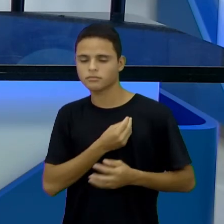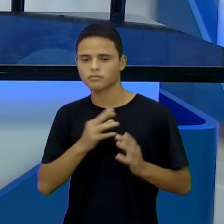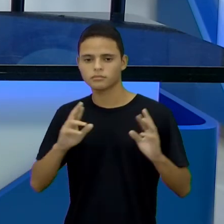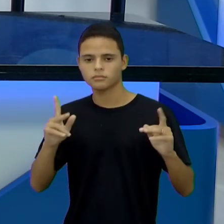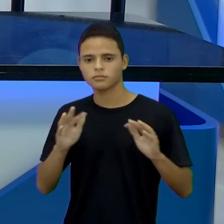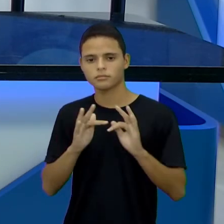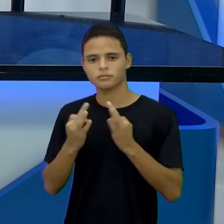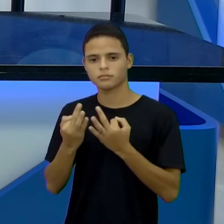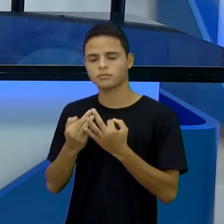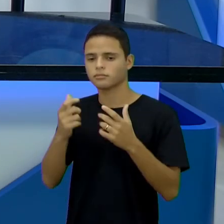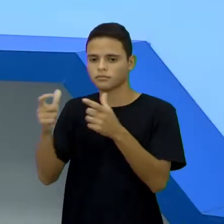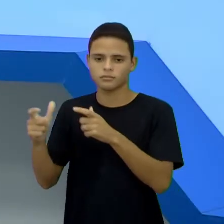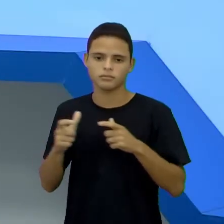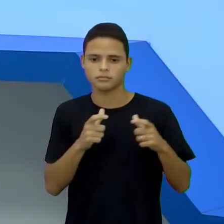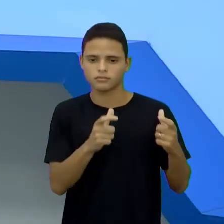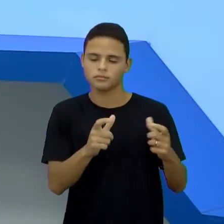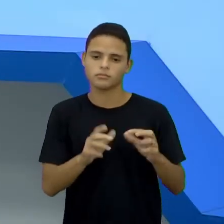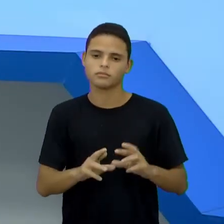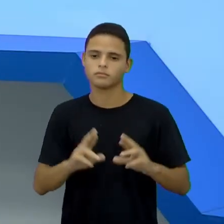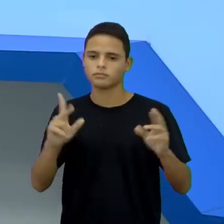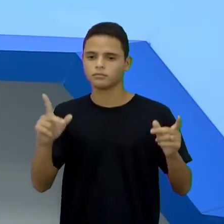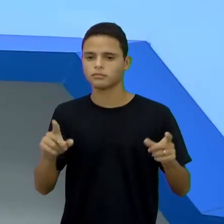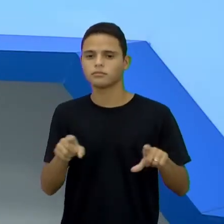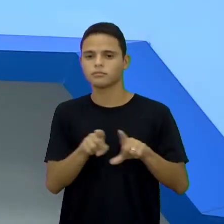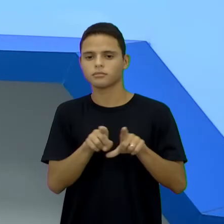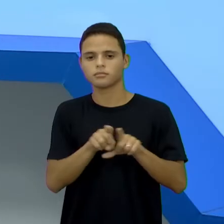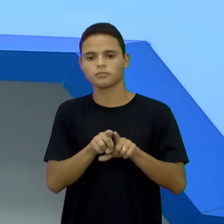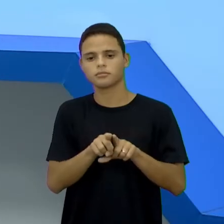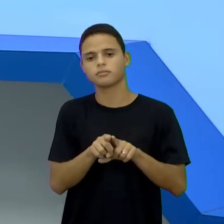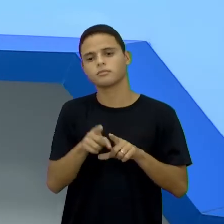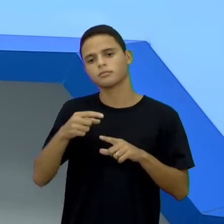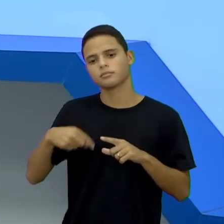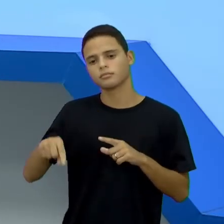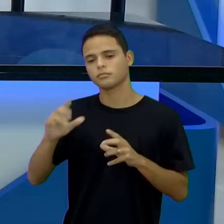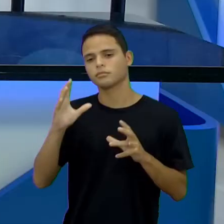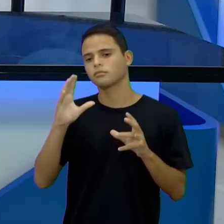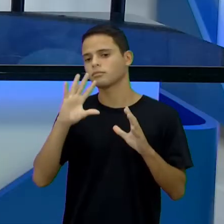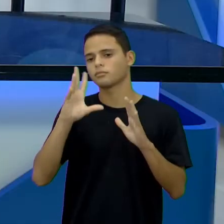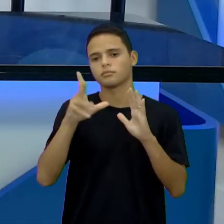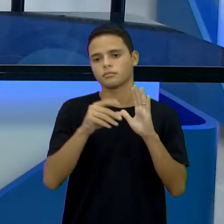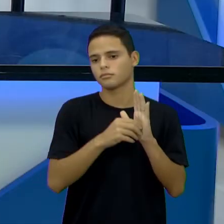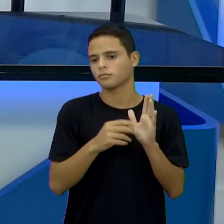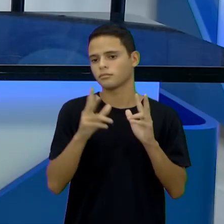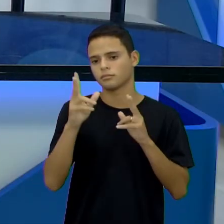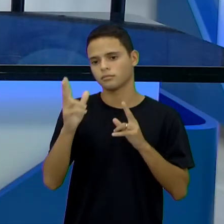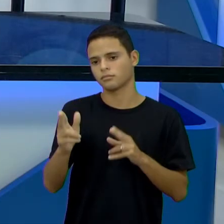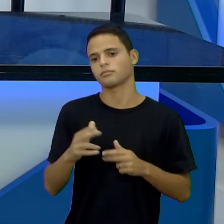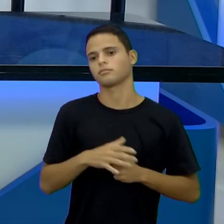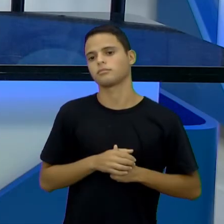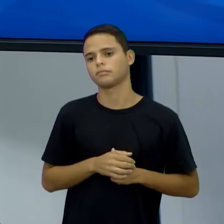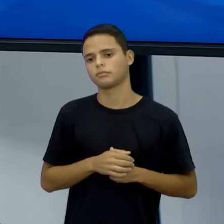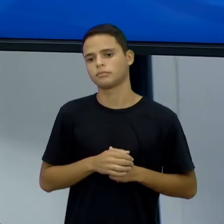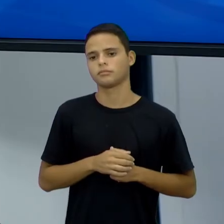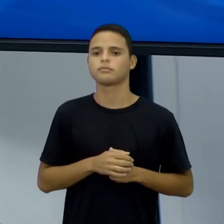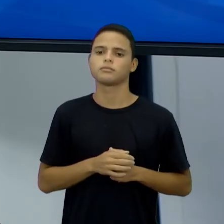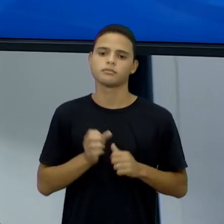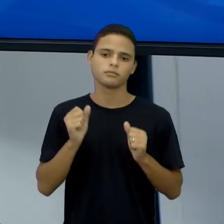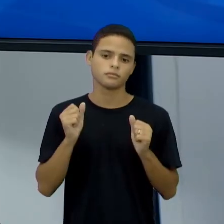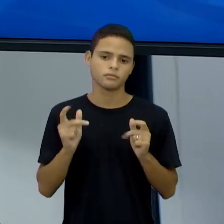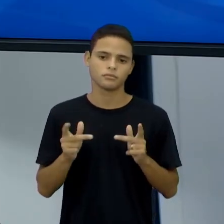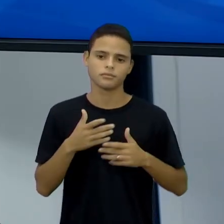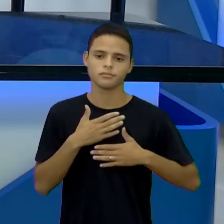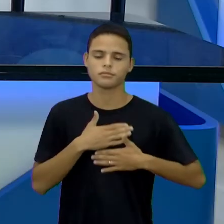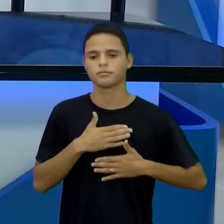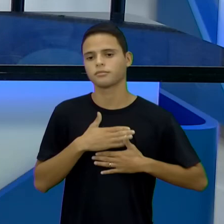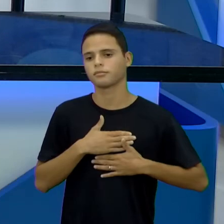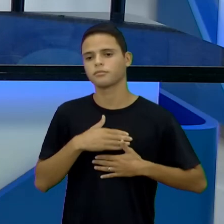diferente, em lugares diferentes, também faz com que a gente não seja completamente igual. Exatamente. E ok, e tudo bem, vai dar